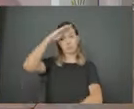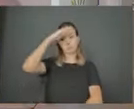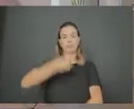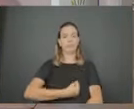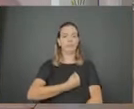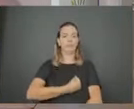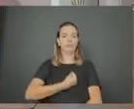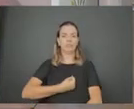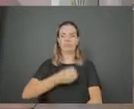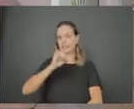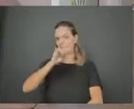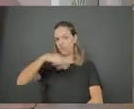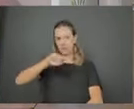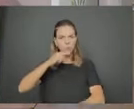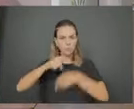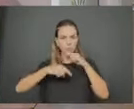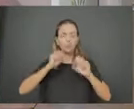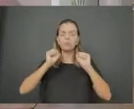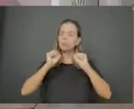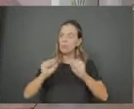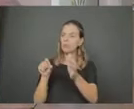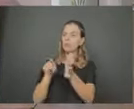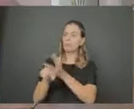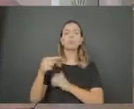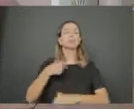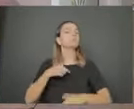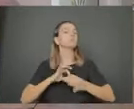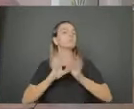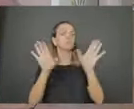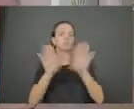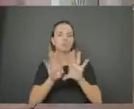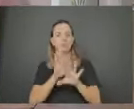questionamento. E me coloco à disposição.